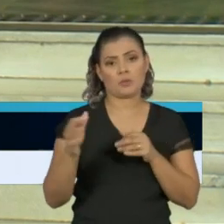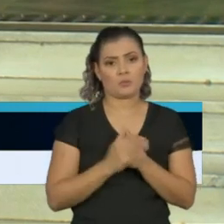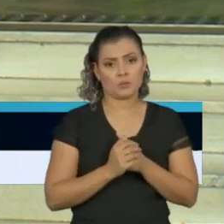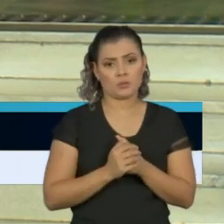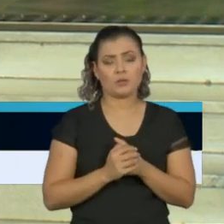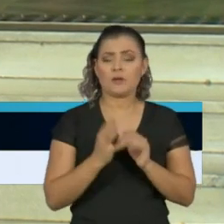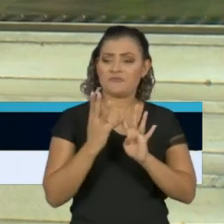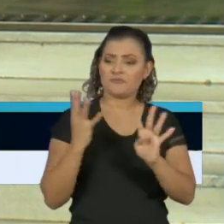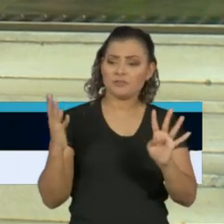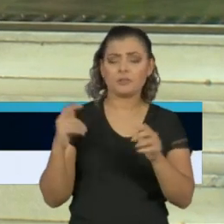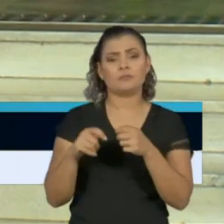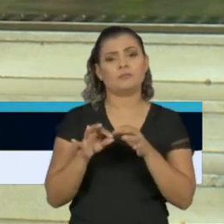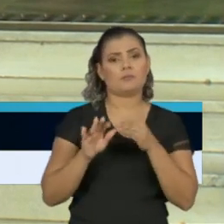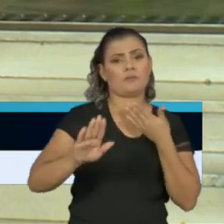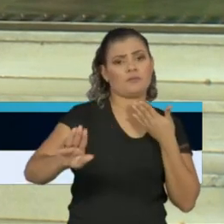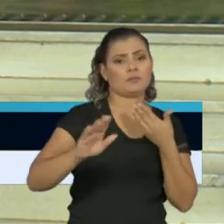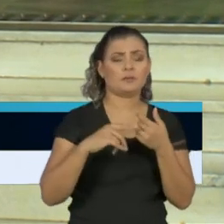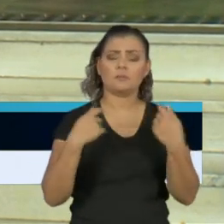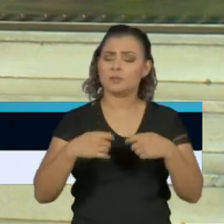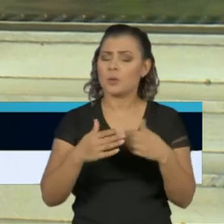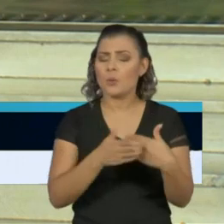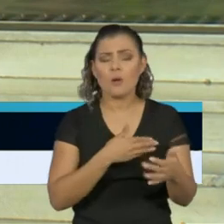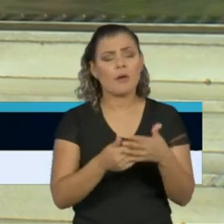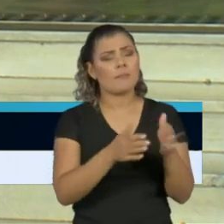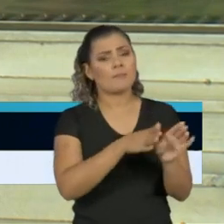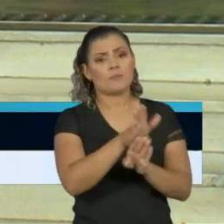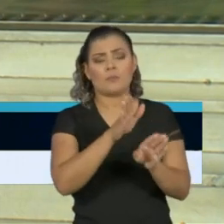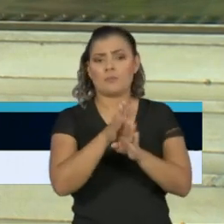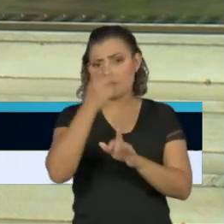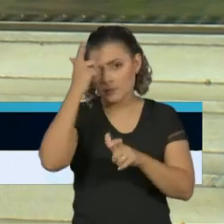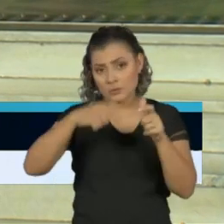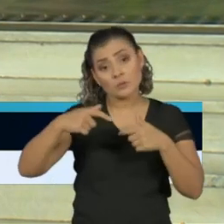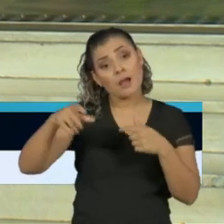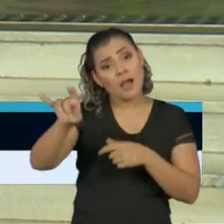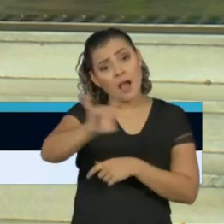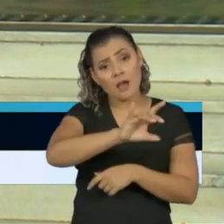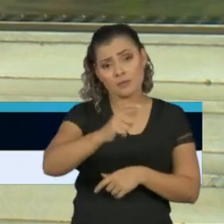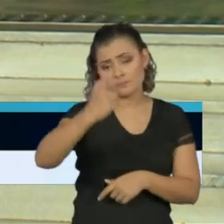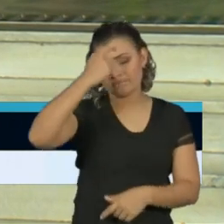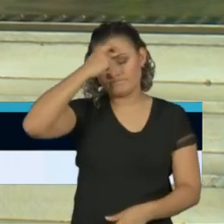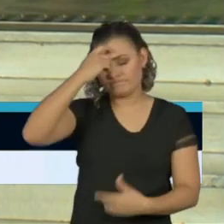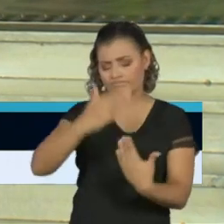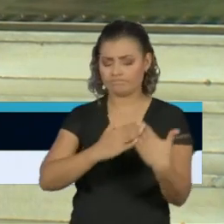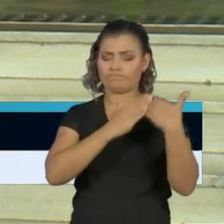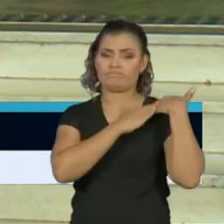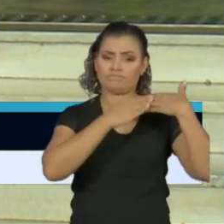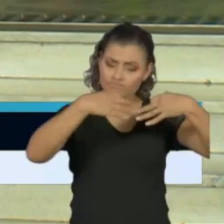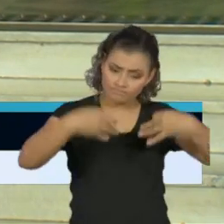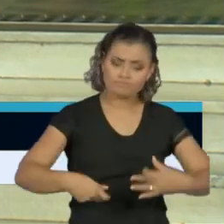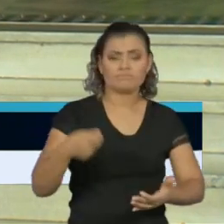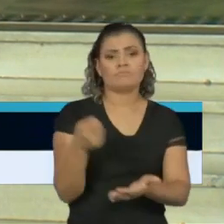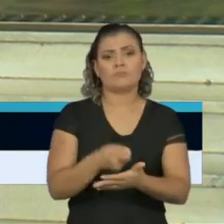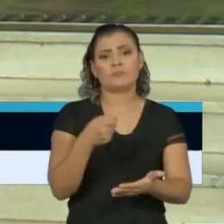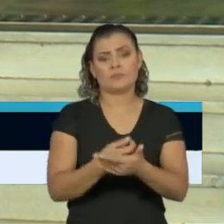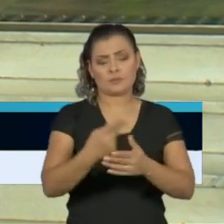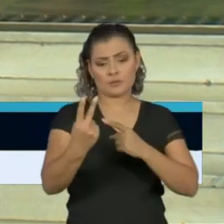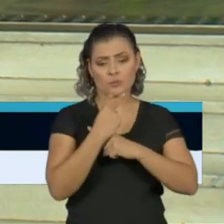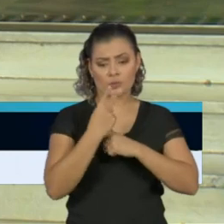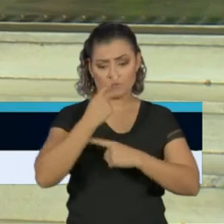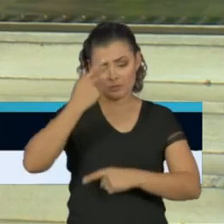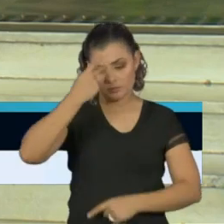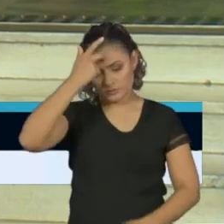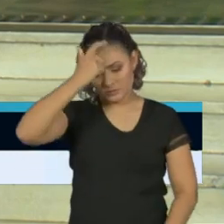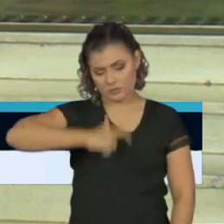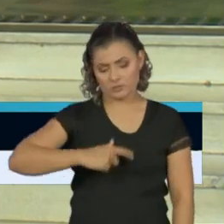independentemente da orientação de quem quer que seja. Cada pessoa tem consciência do seu dever e da sua obrigação de proteger a sua